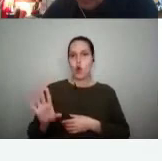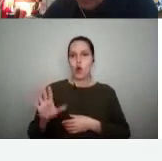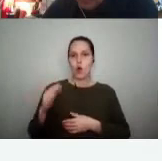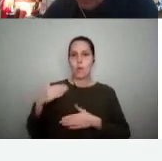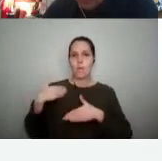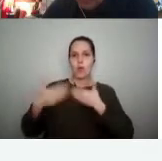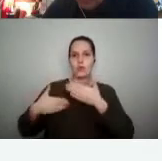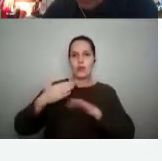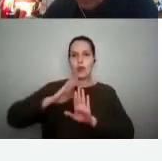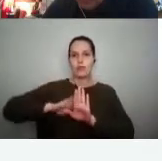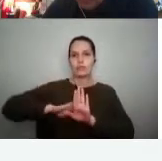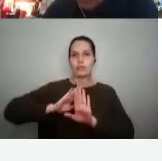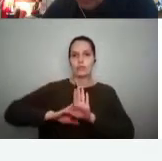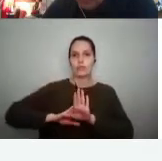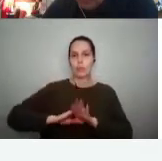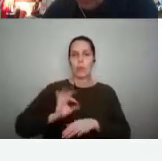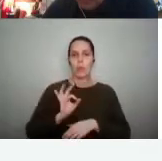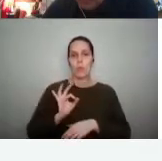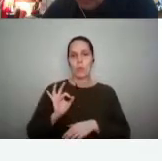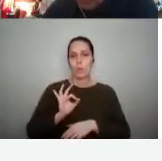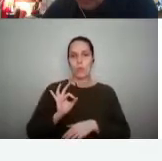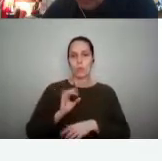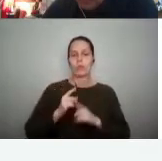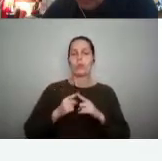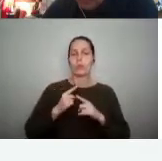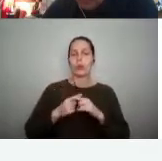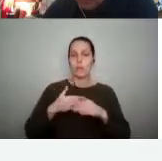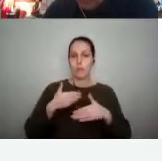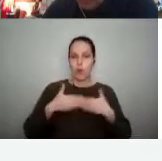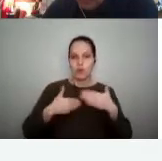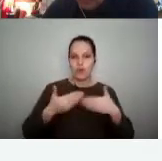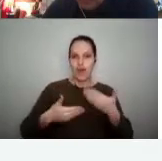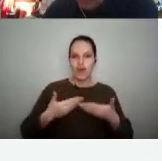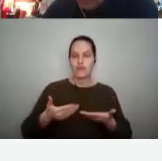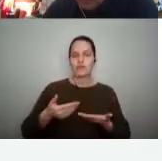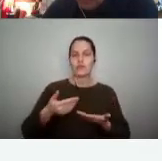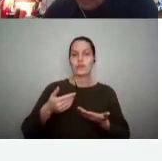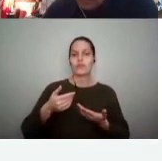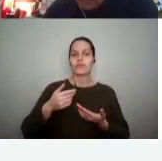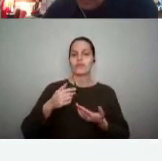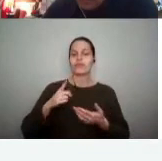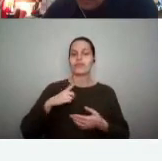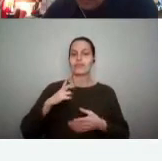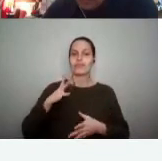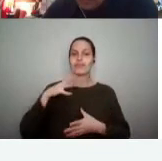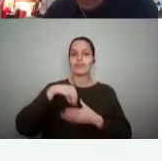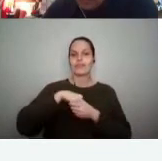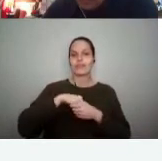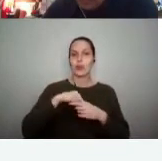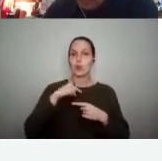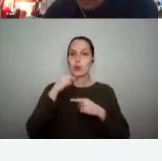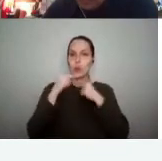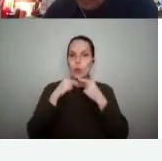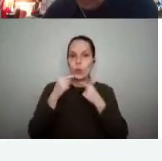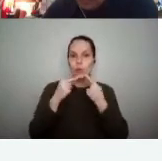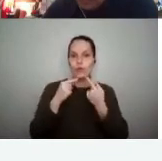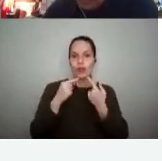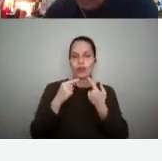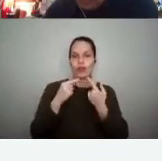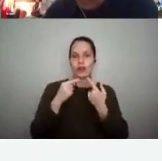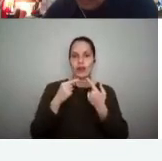o processo é cheio de dúvidas, o processo é cheio de zigue-zagues,